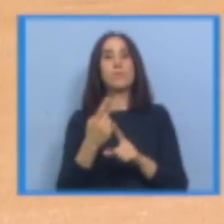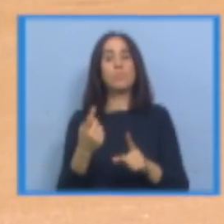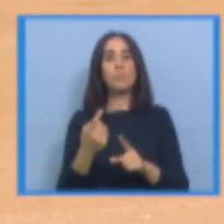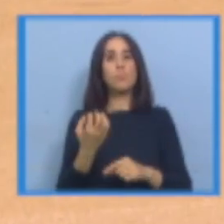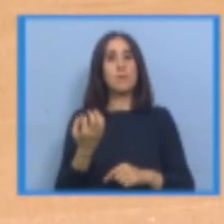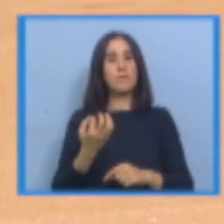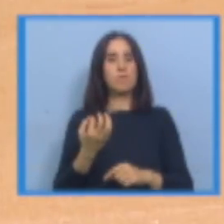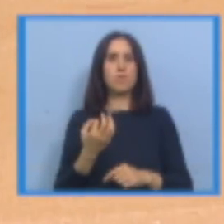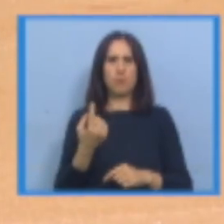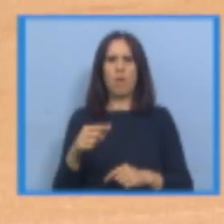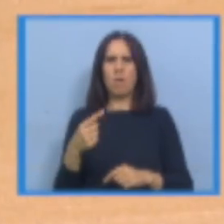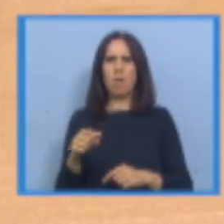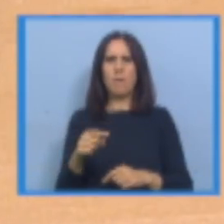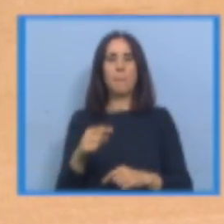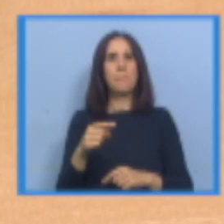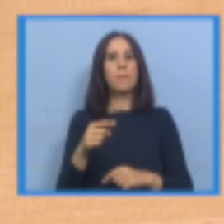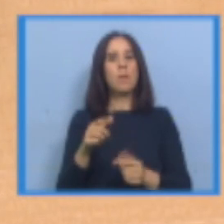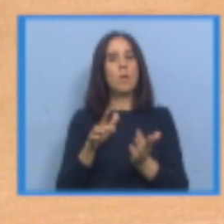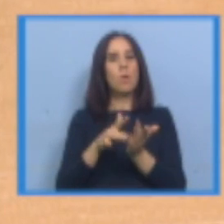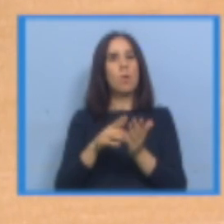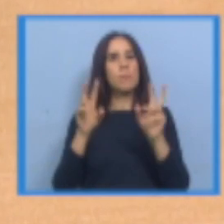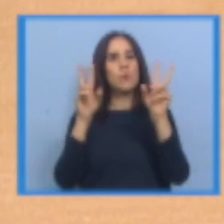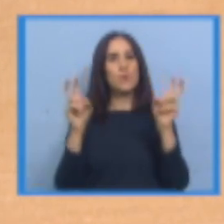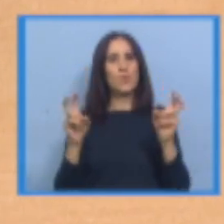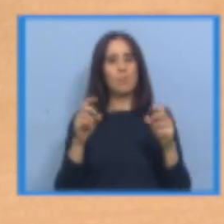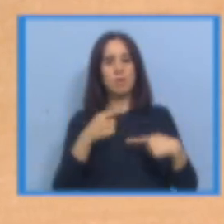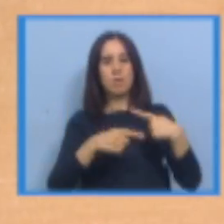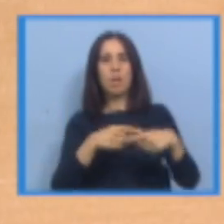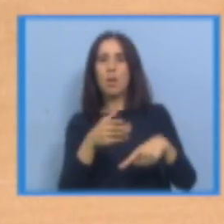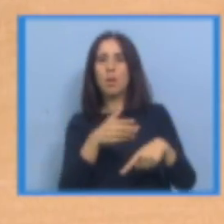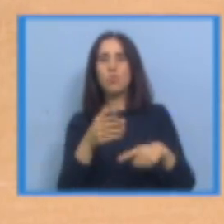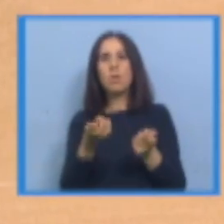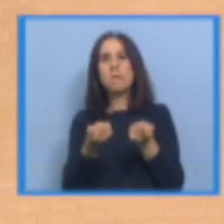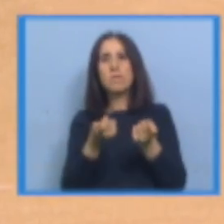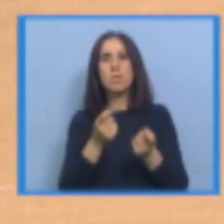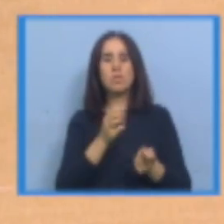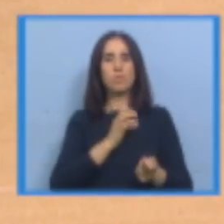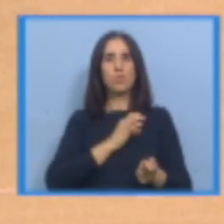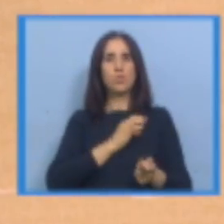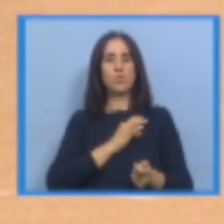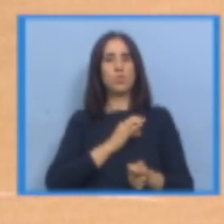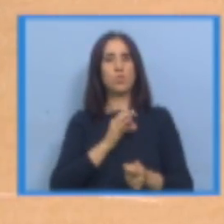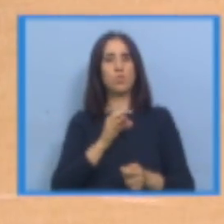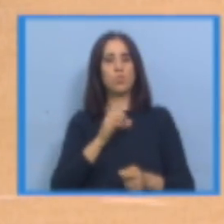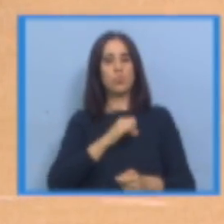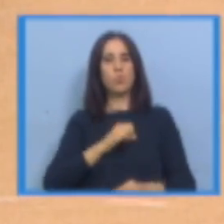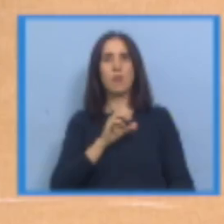já existia e já existe uma obra sobre os patriarcas, na altura coordenada pelo Sr. Dom Carlos Moreira